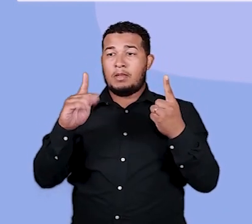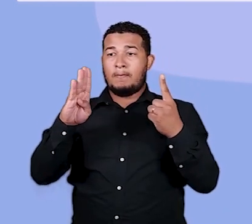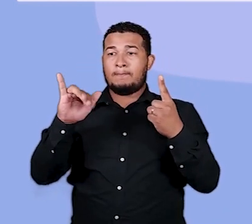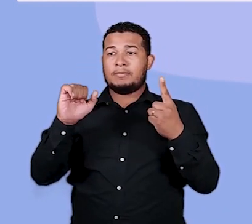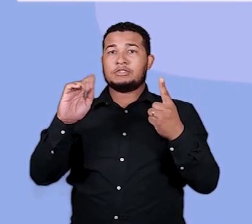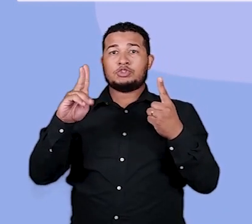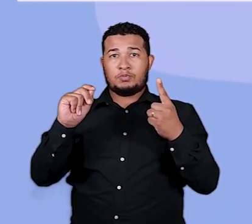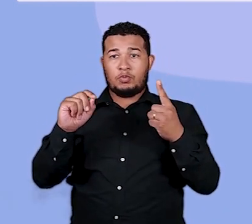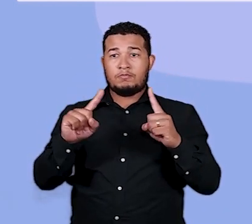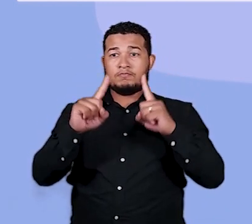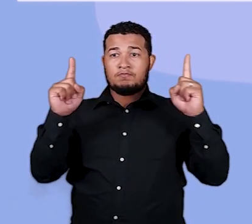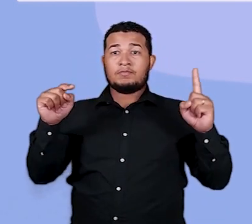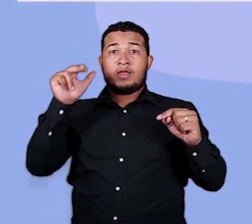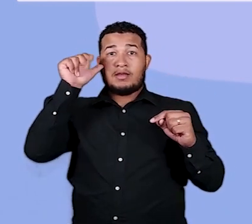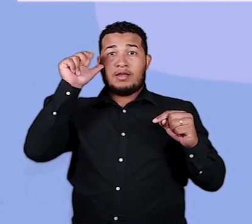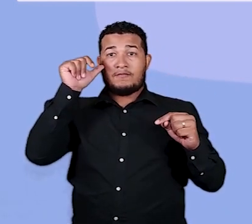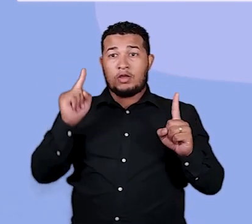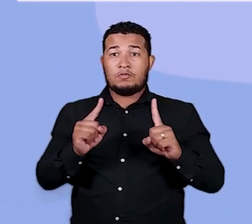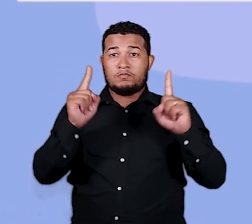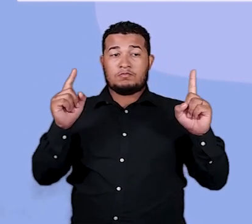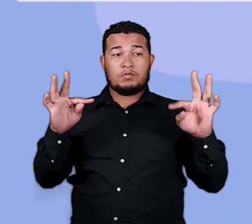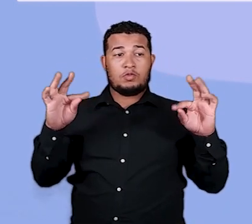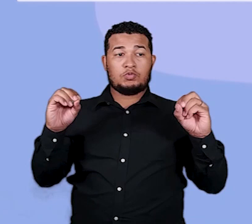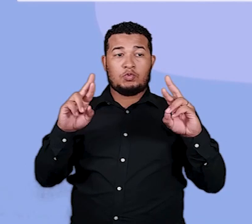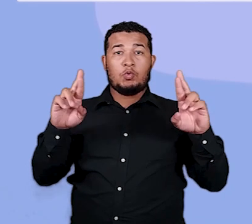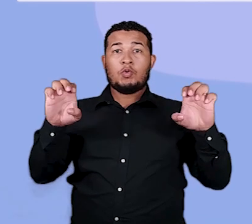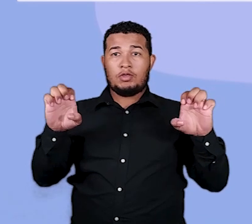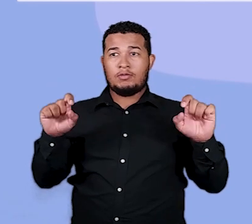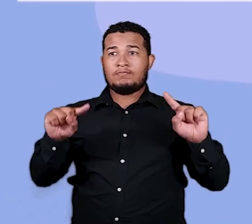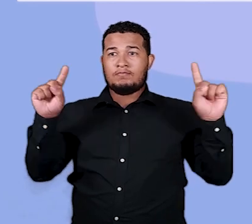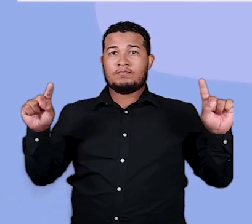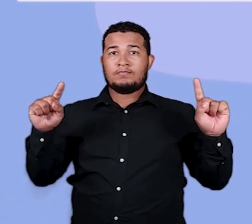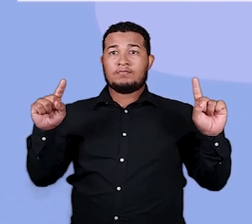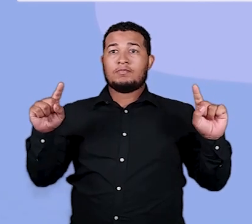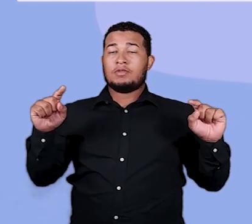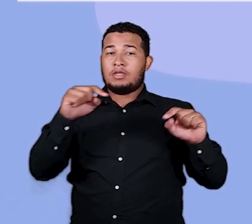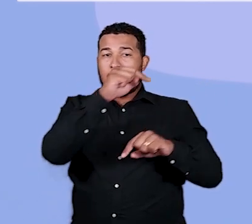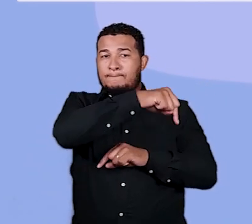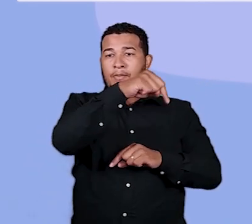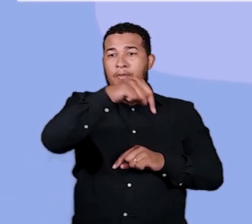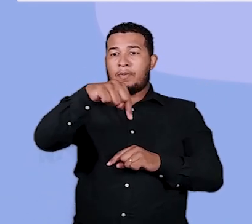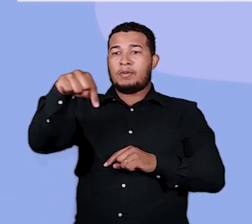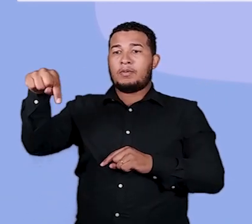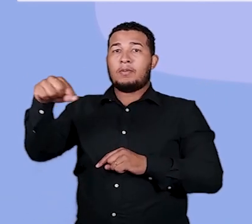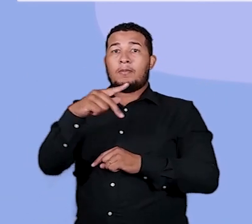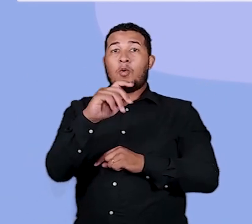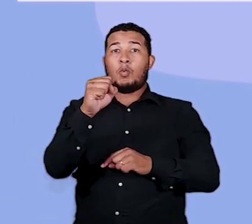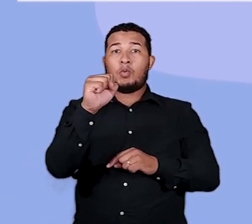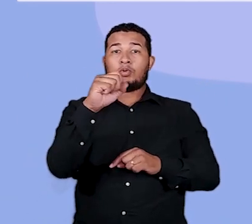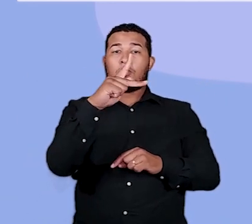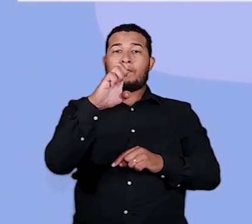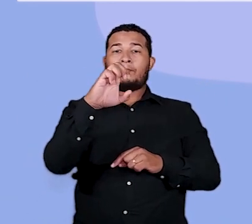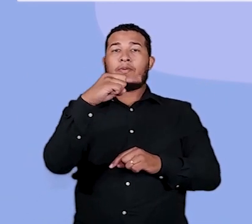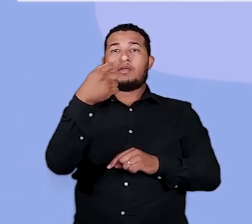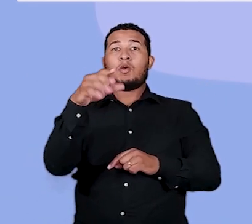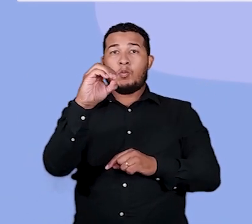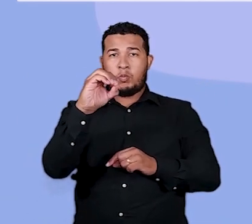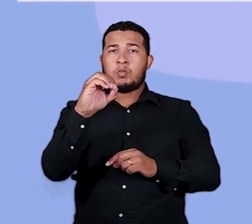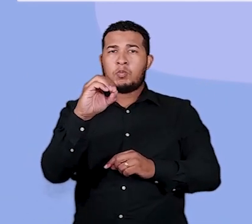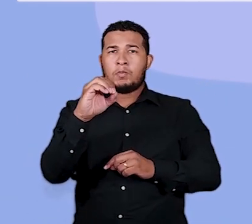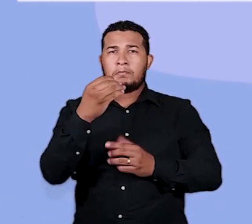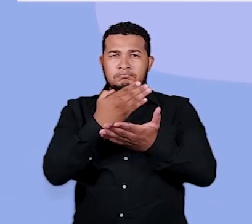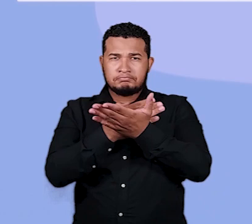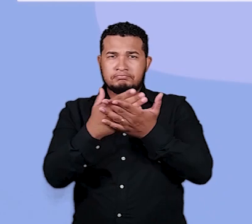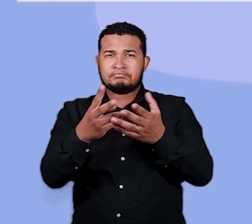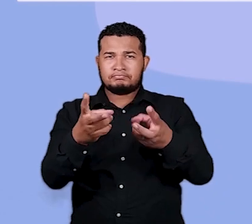2 bispos, 2 cavalos, 2 torres e 8 peões. São 16 peças para cada jogador. E